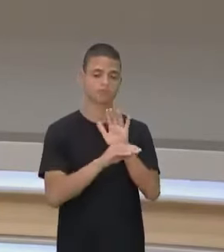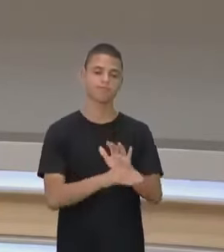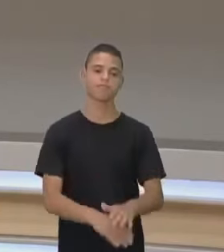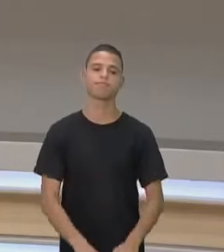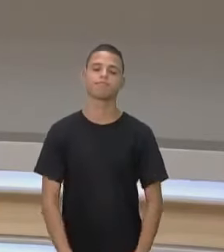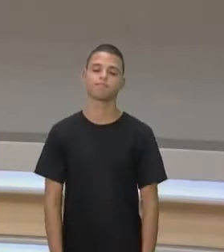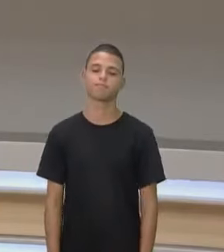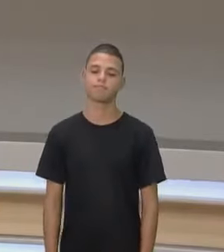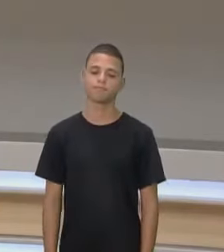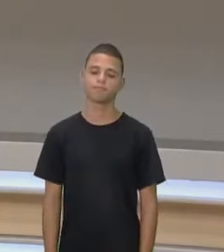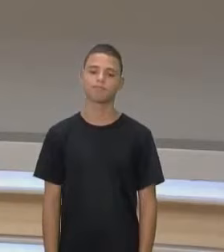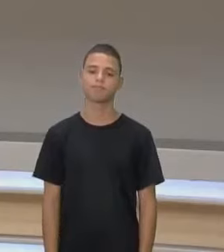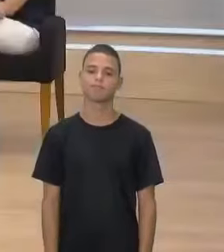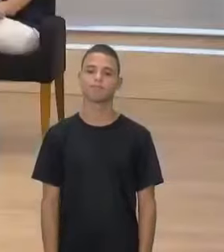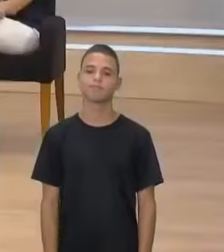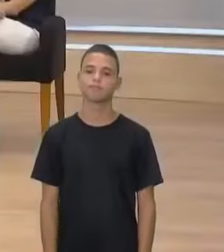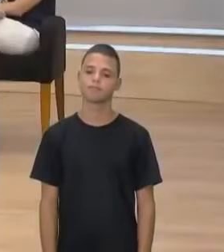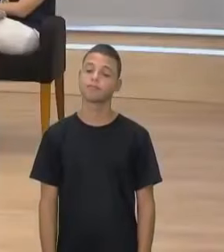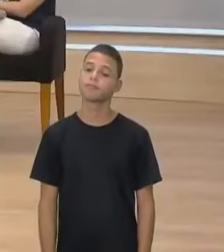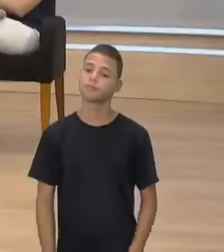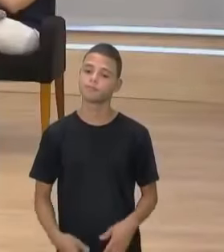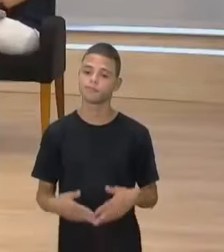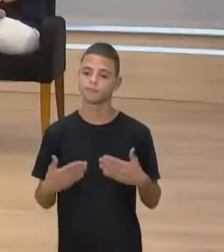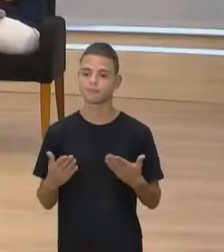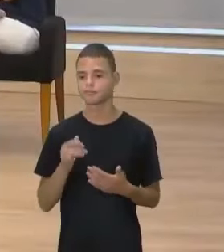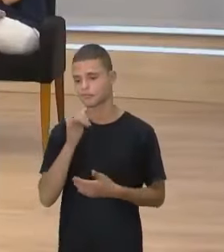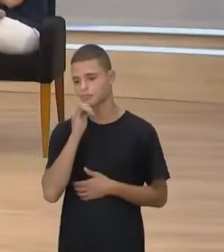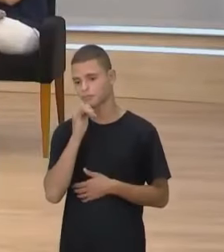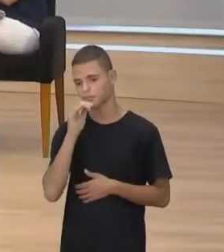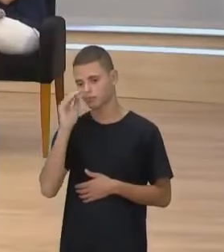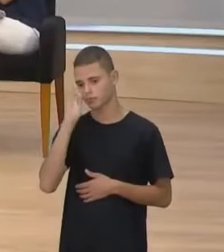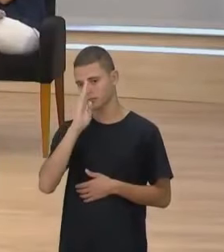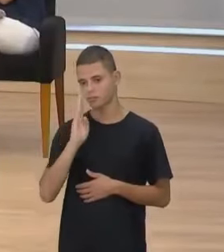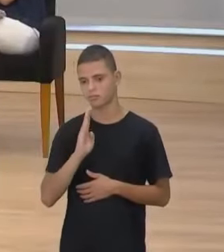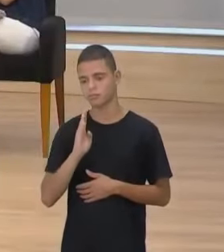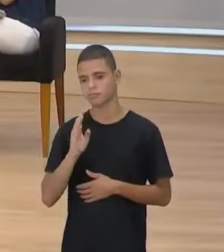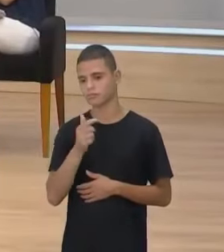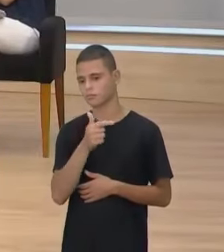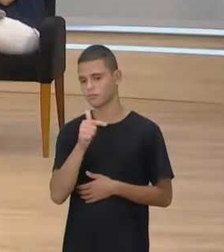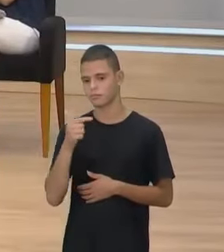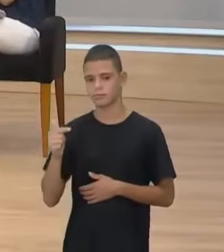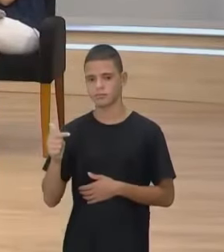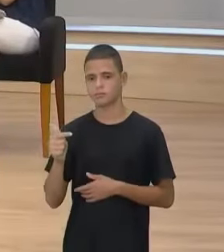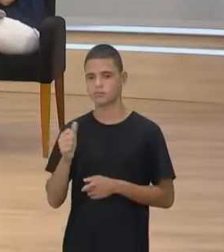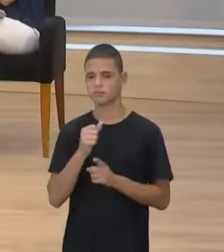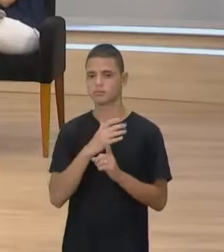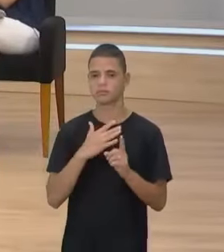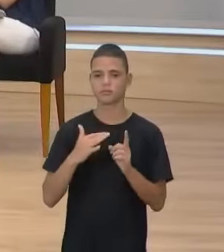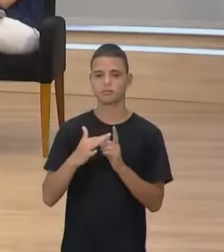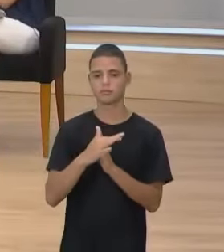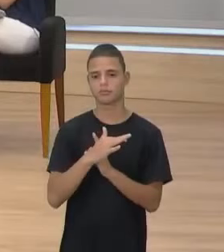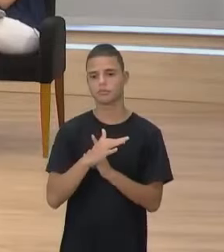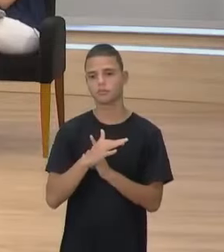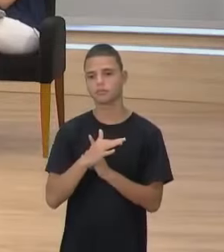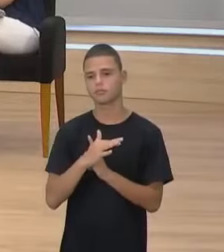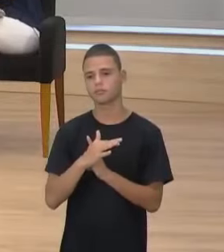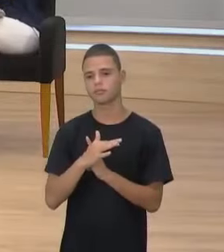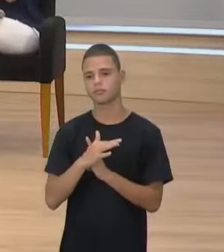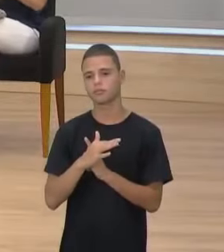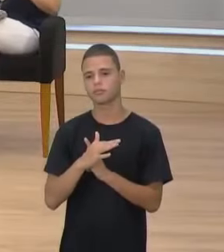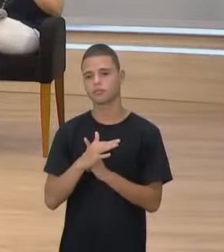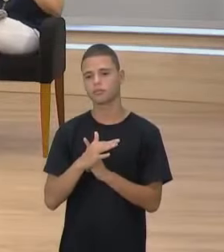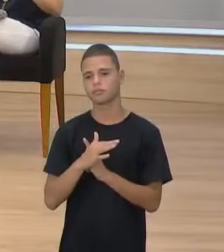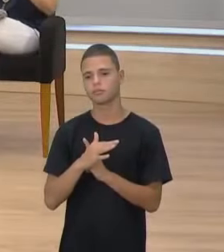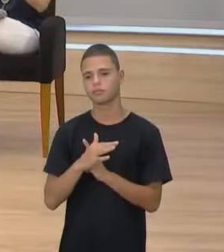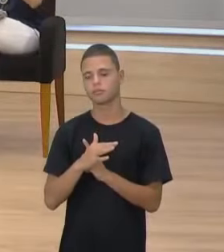de sobrevivência, né? Aí, no caso, no Brasil, então, a gente não teria desastres sociais? Ah, bom. Aí nas classificações